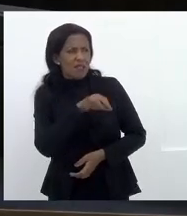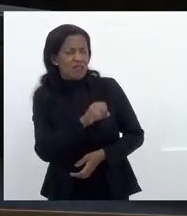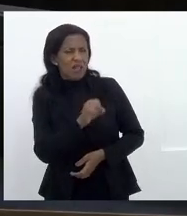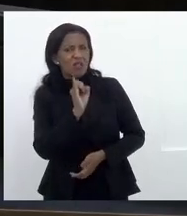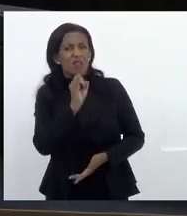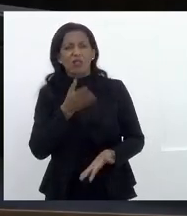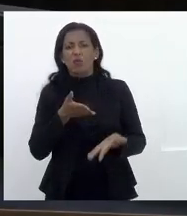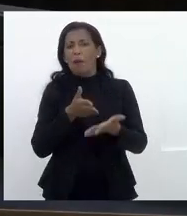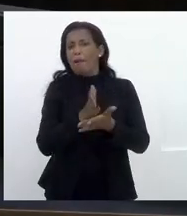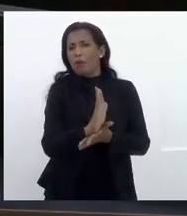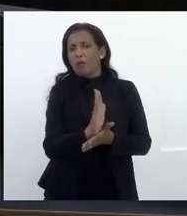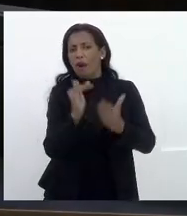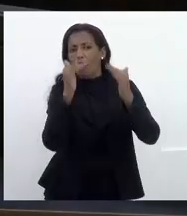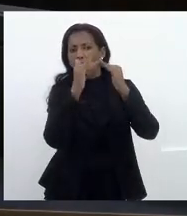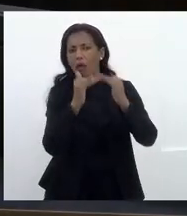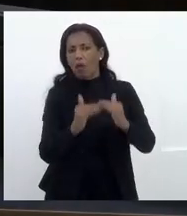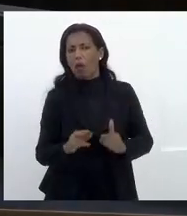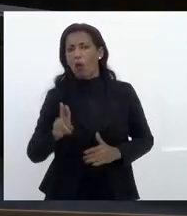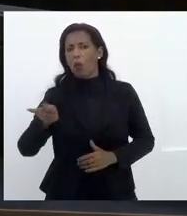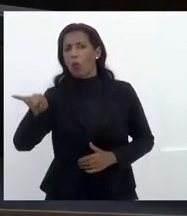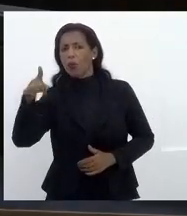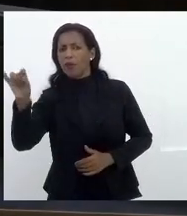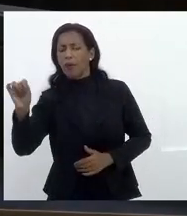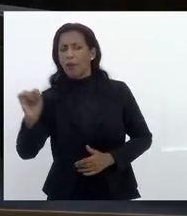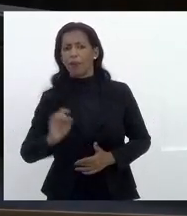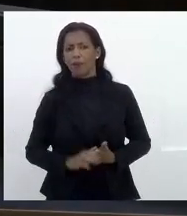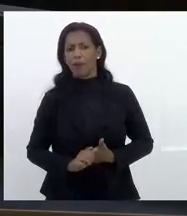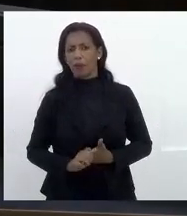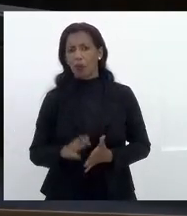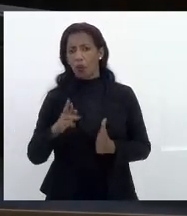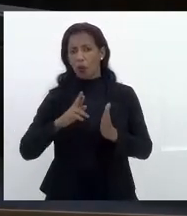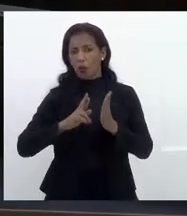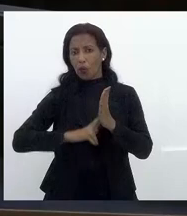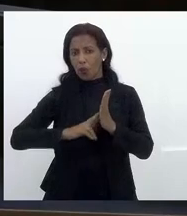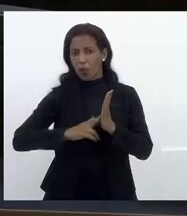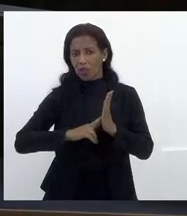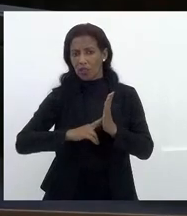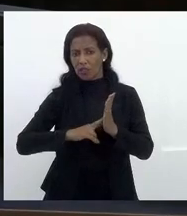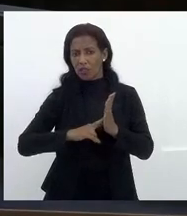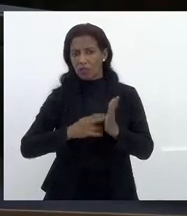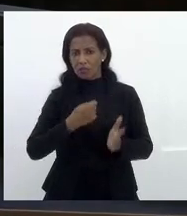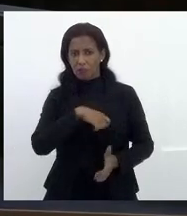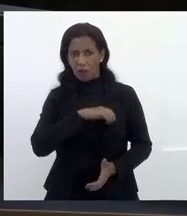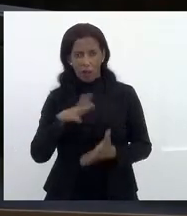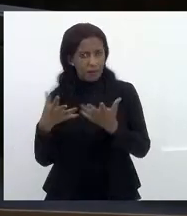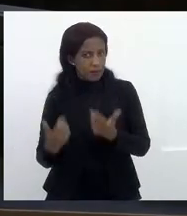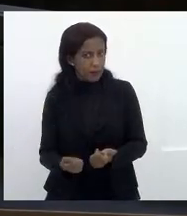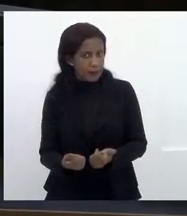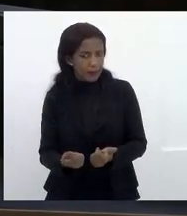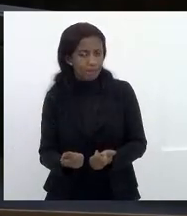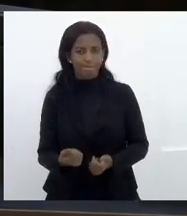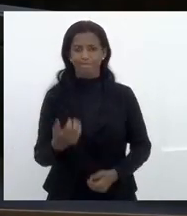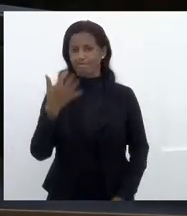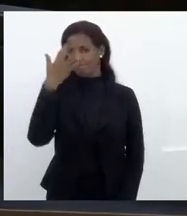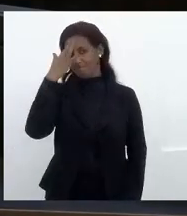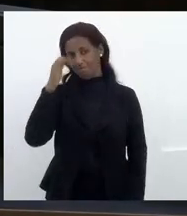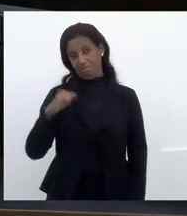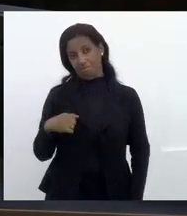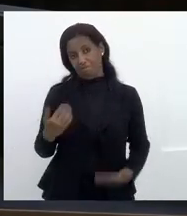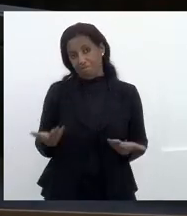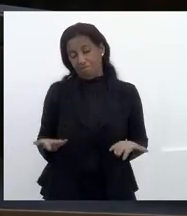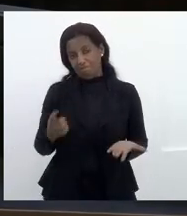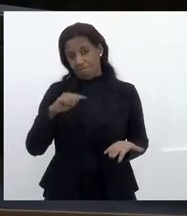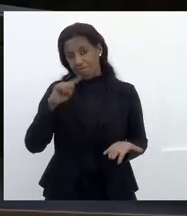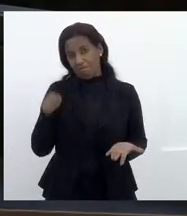se a gente não aprovar exatamente igual da União o regime de recuperação fiscal aceita não sei eu